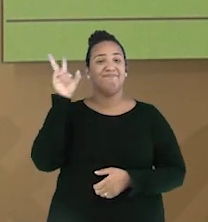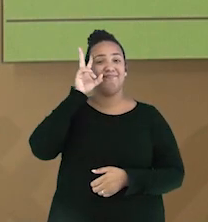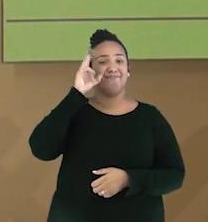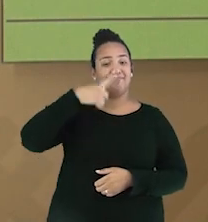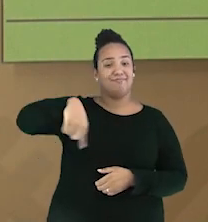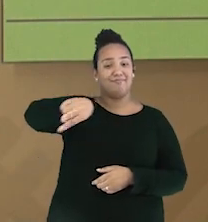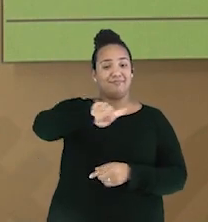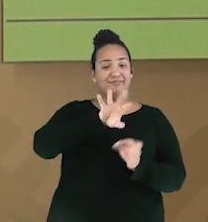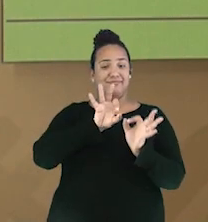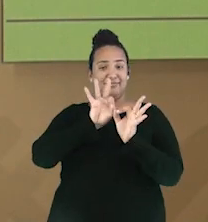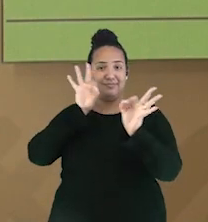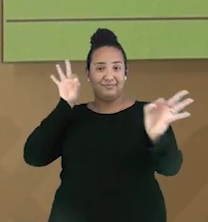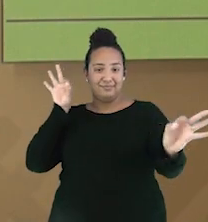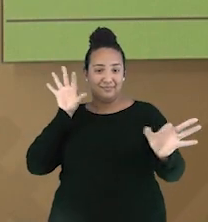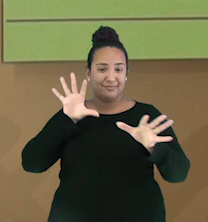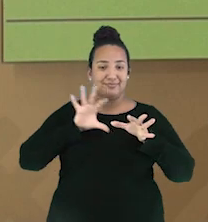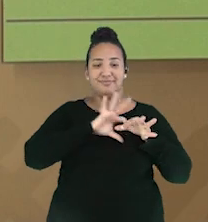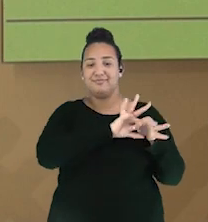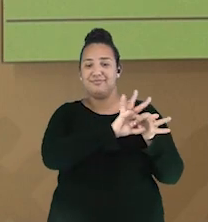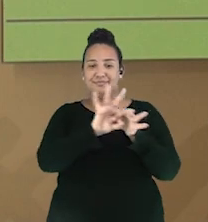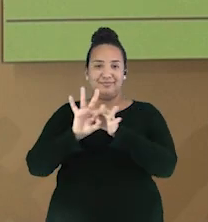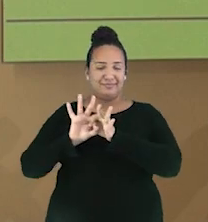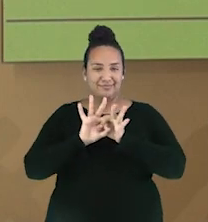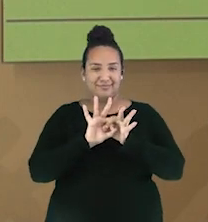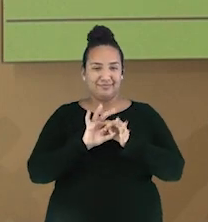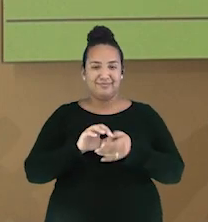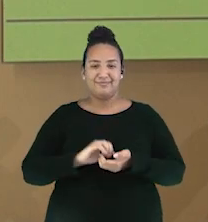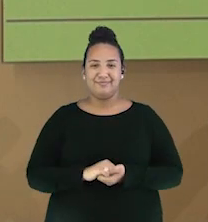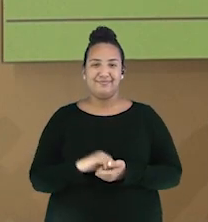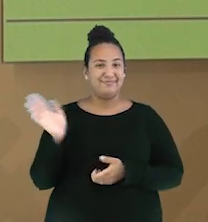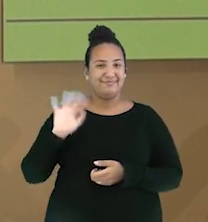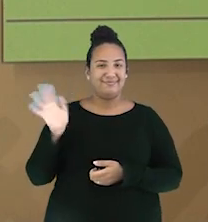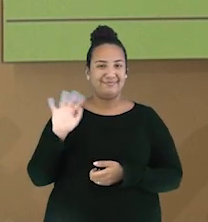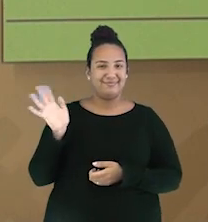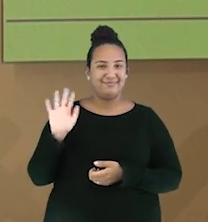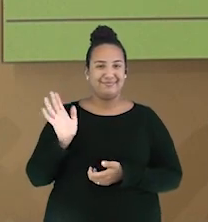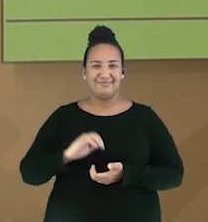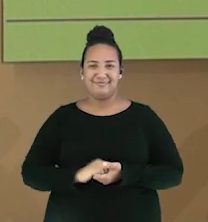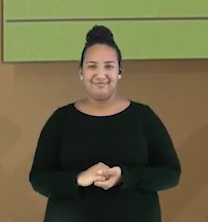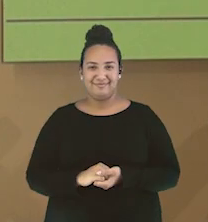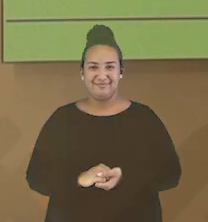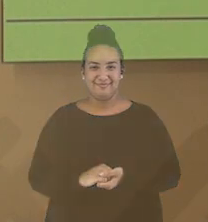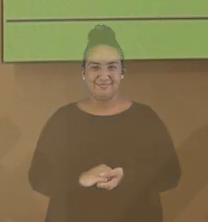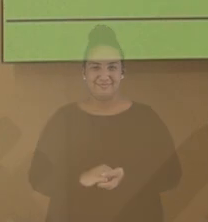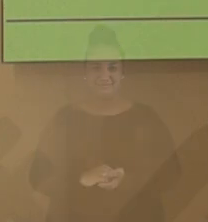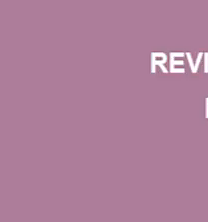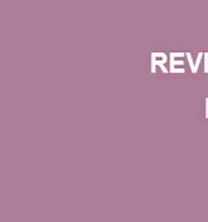esqueçam, mesmo distantes, estamos juntos. Até a próxima!